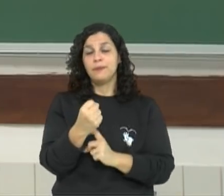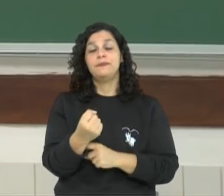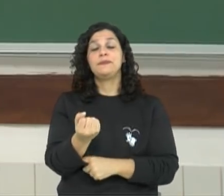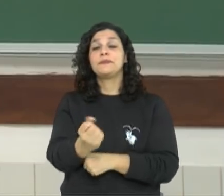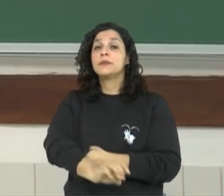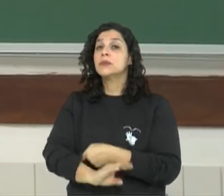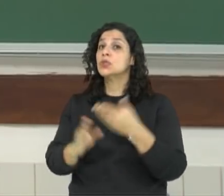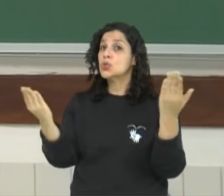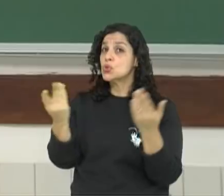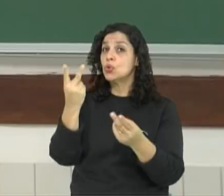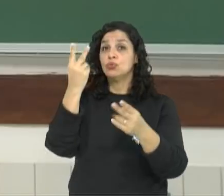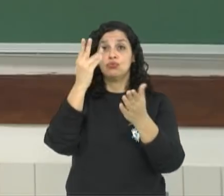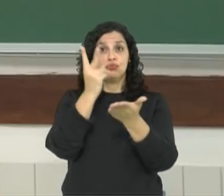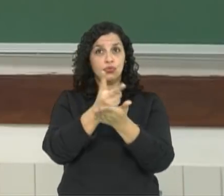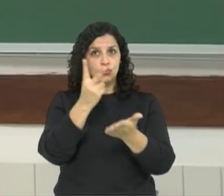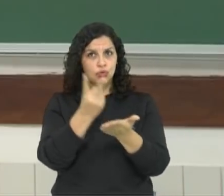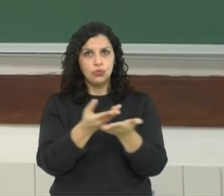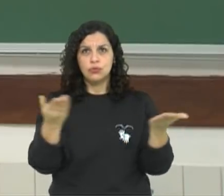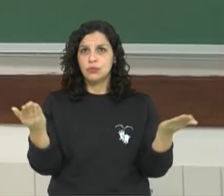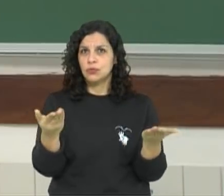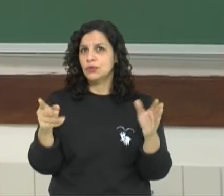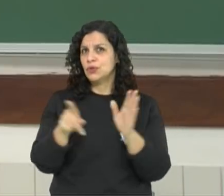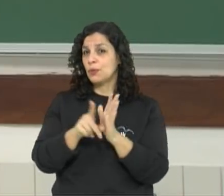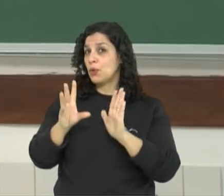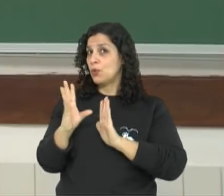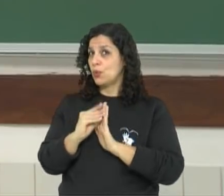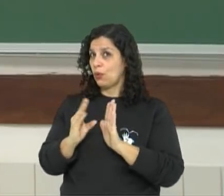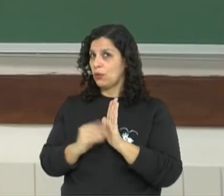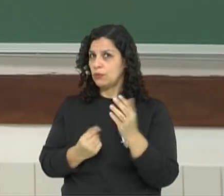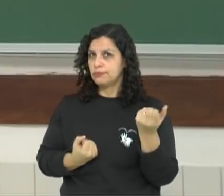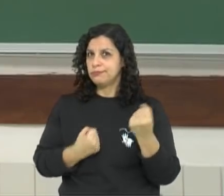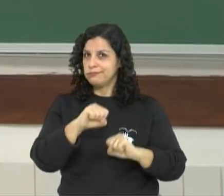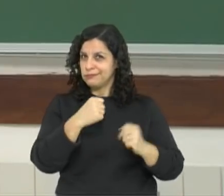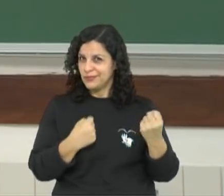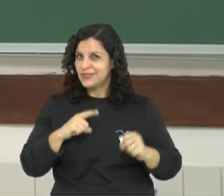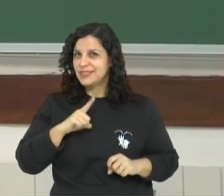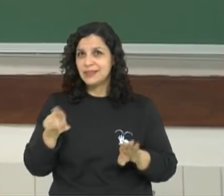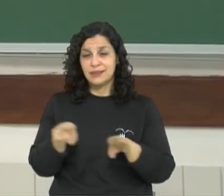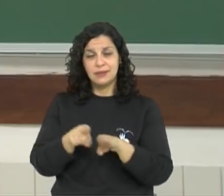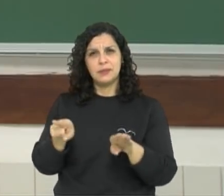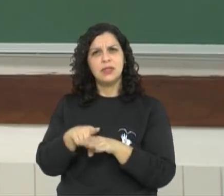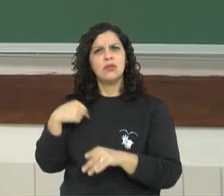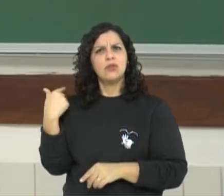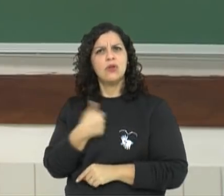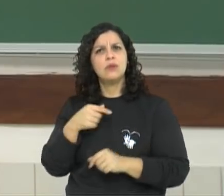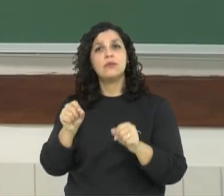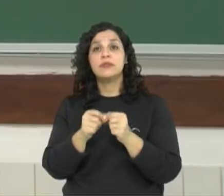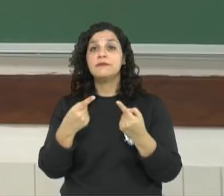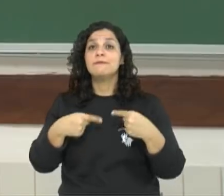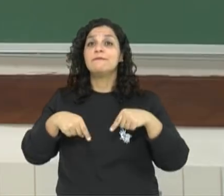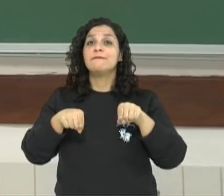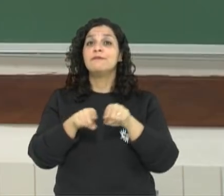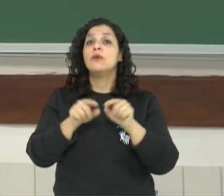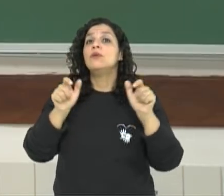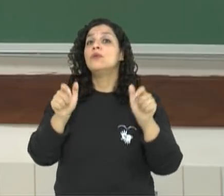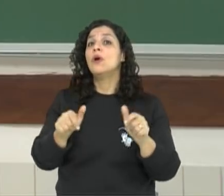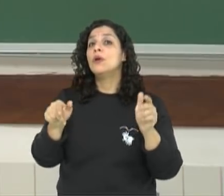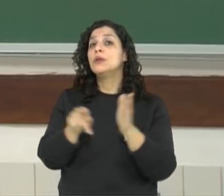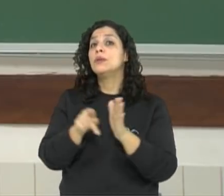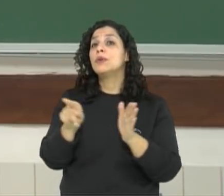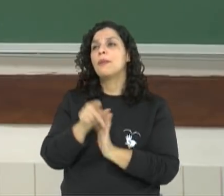hoje, continuando agora nesse conteúdo de lutas, nós vamos de novo lá para